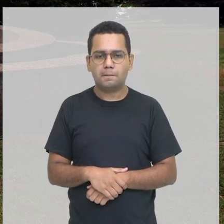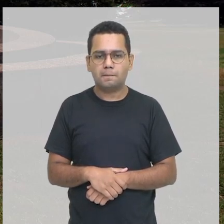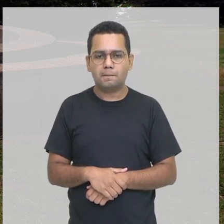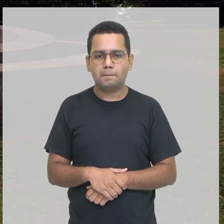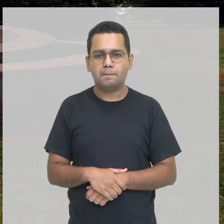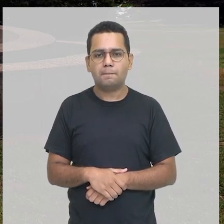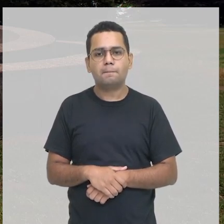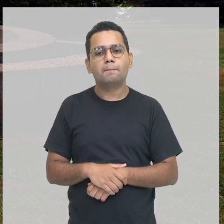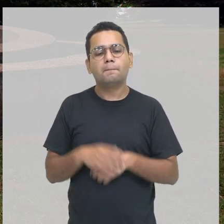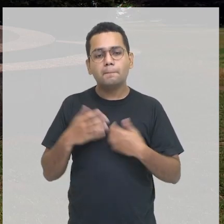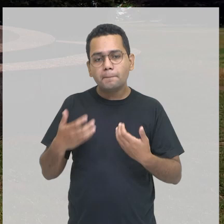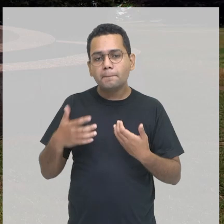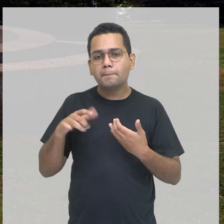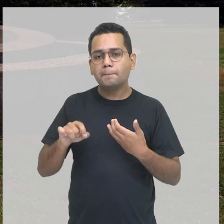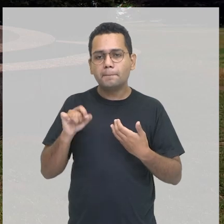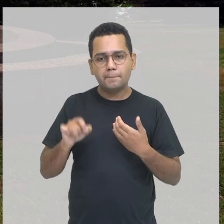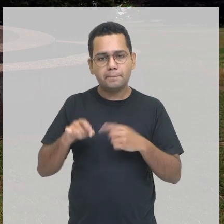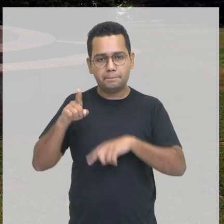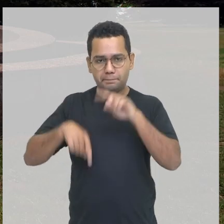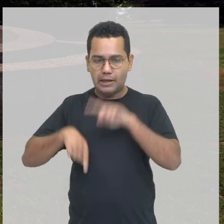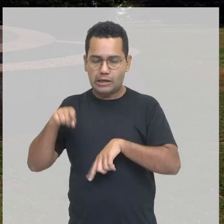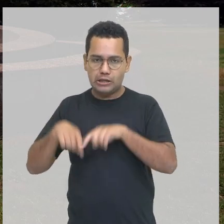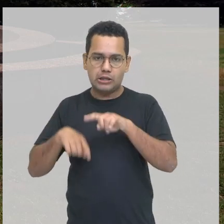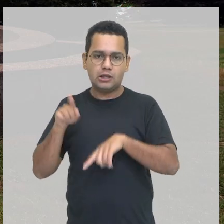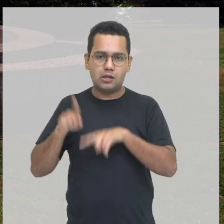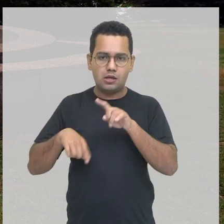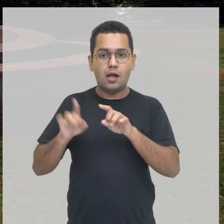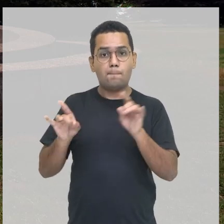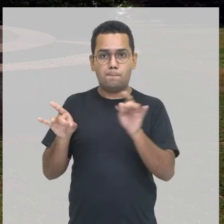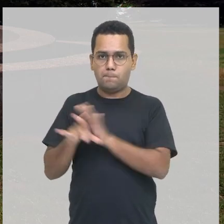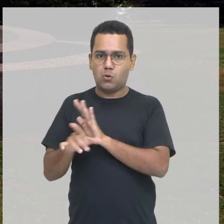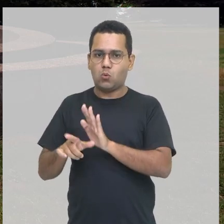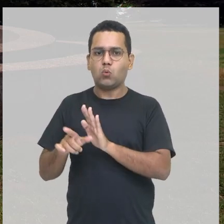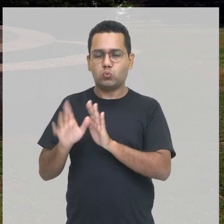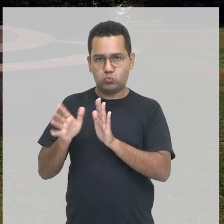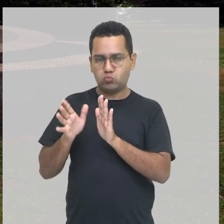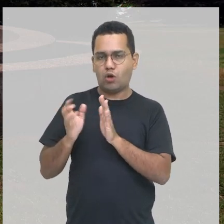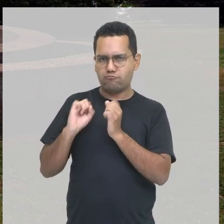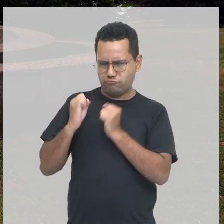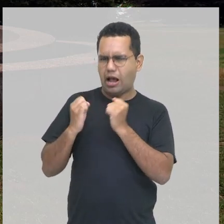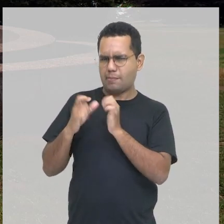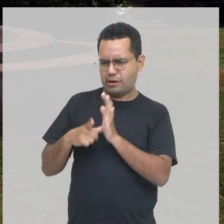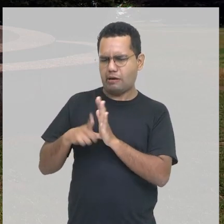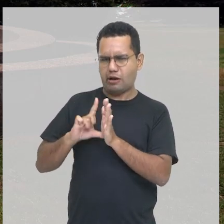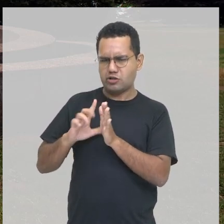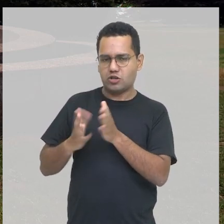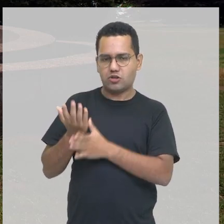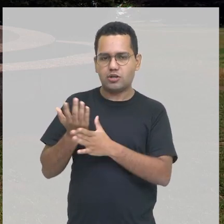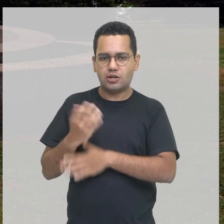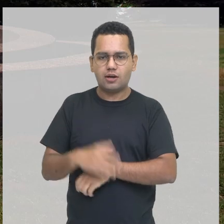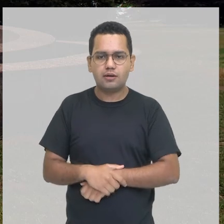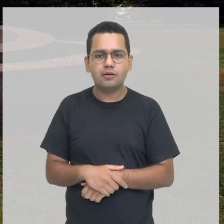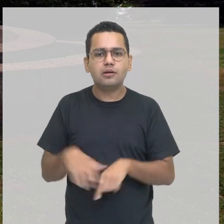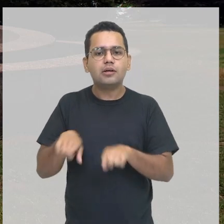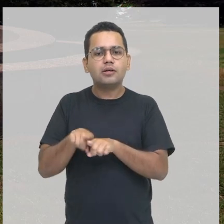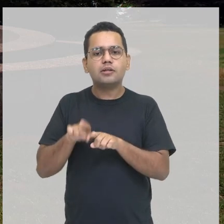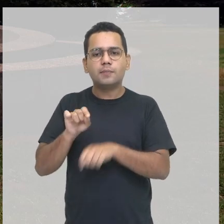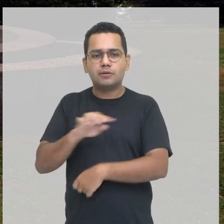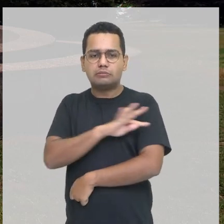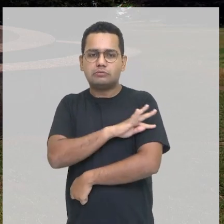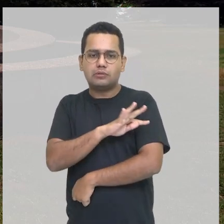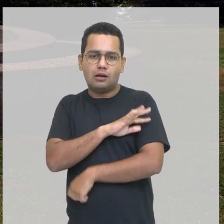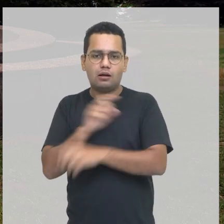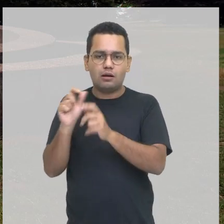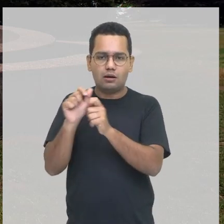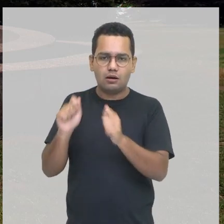o uso de material industrial pré-fabricado sobre as técnicas artesanais de escultura tradicional,